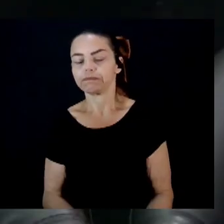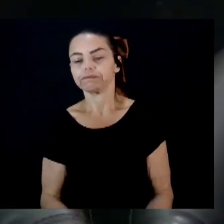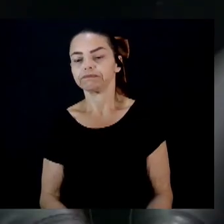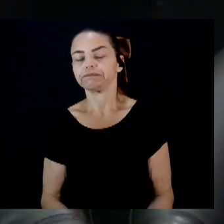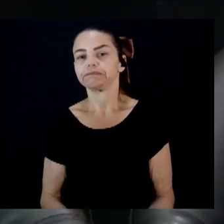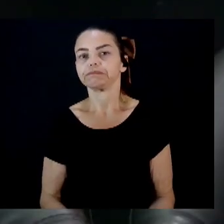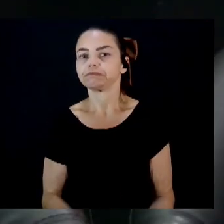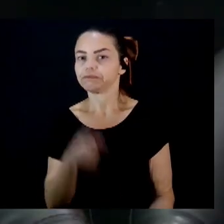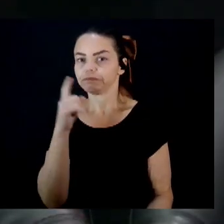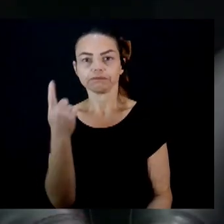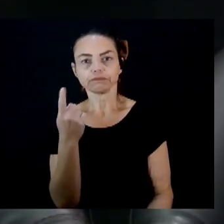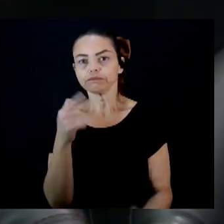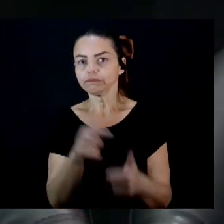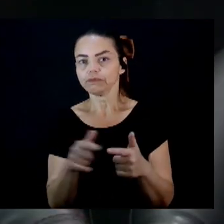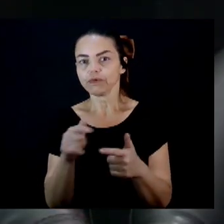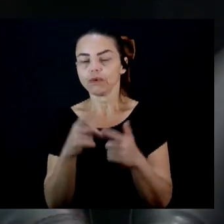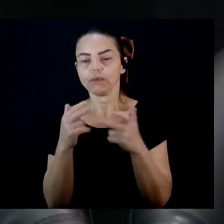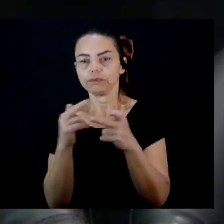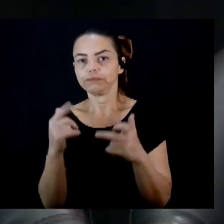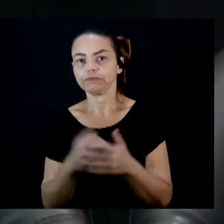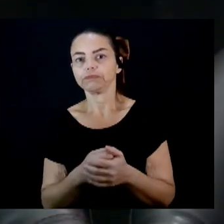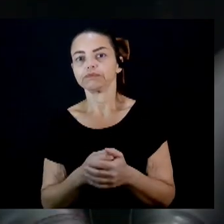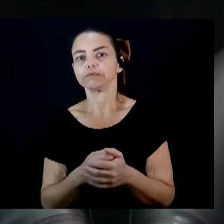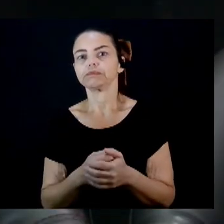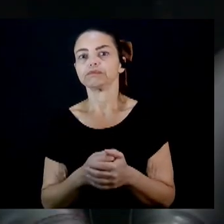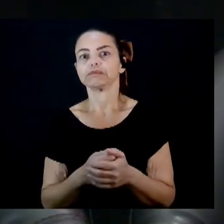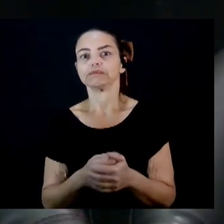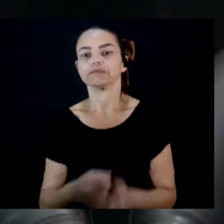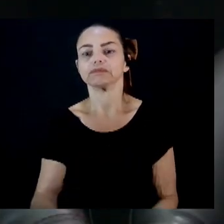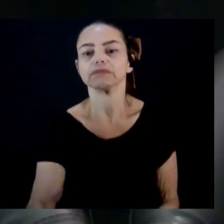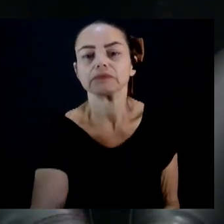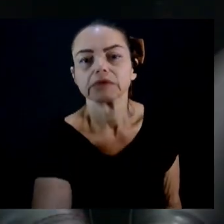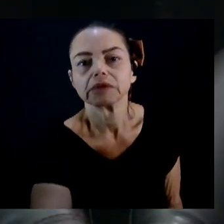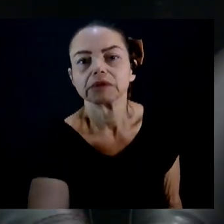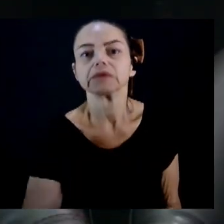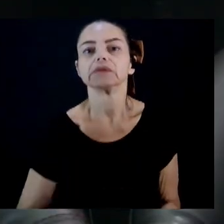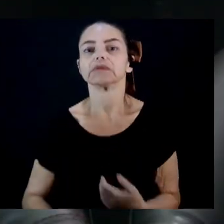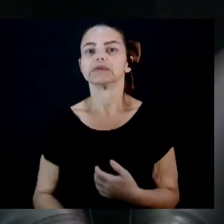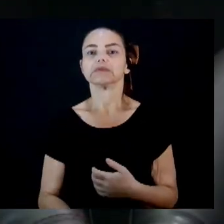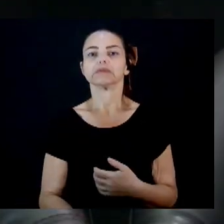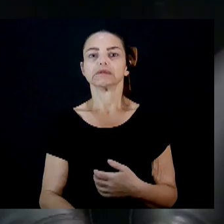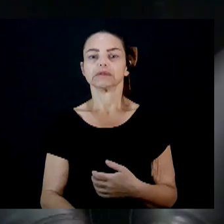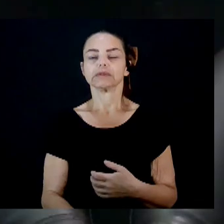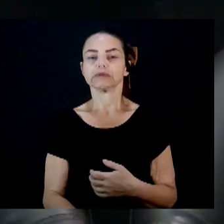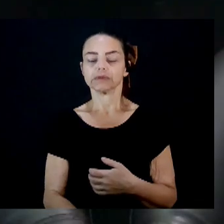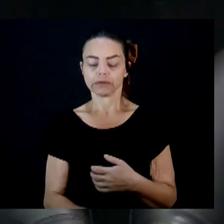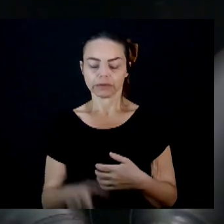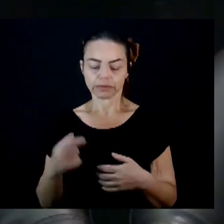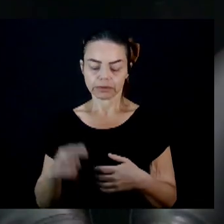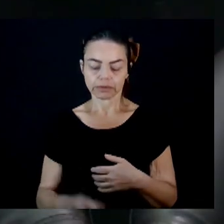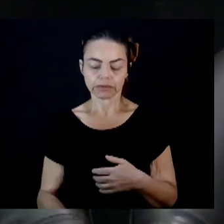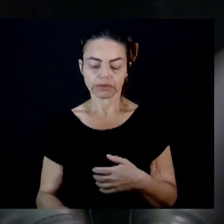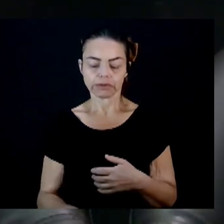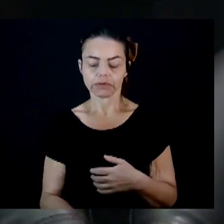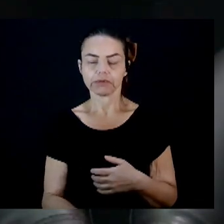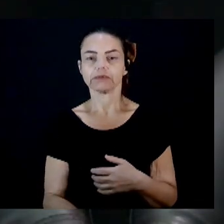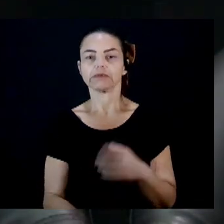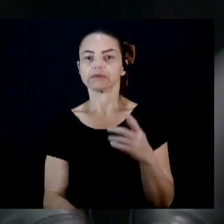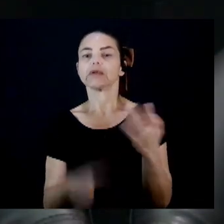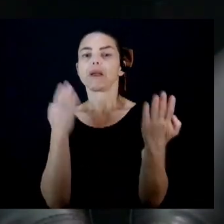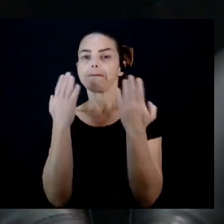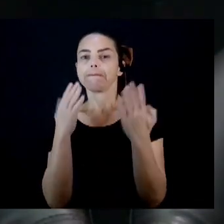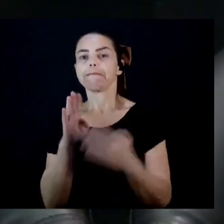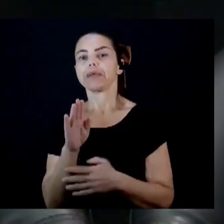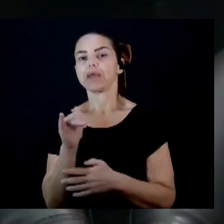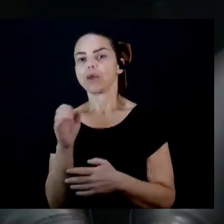só. Então, a gente tem basicamente 3 pilares. A libido é composta bio, psico e social. Então,